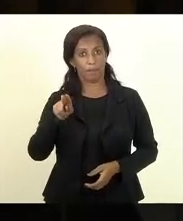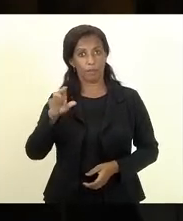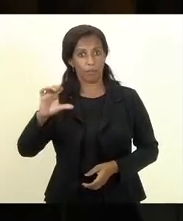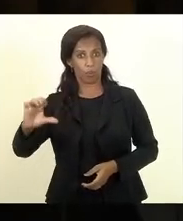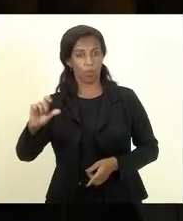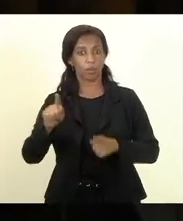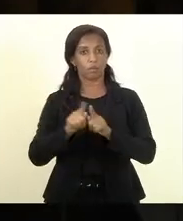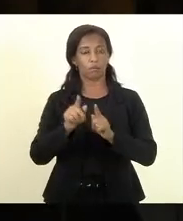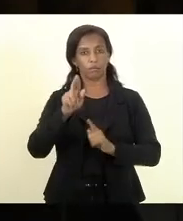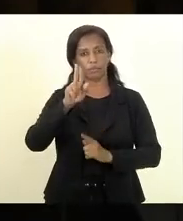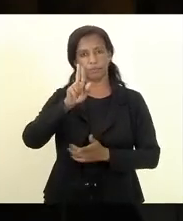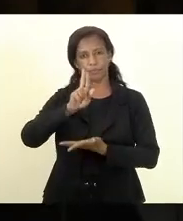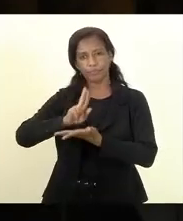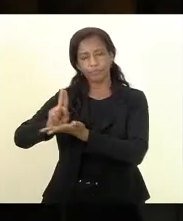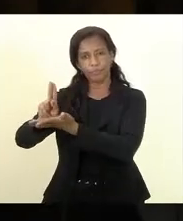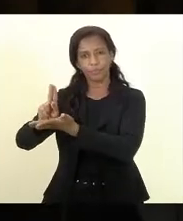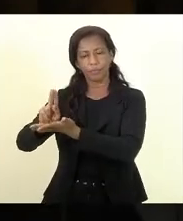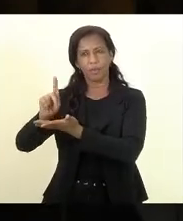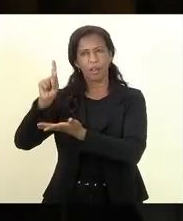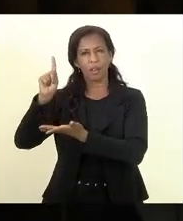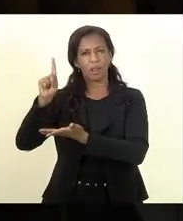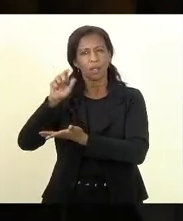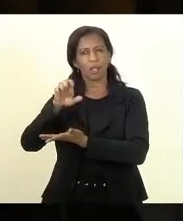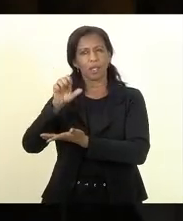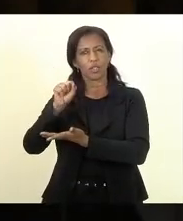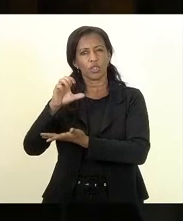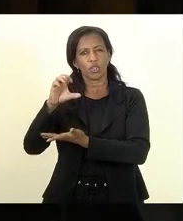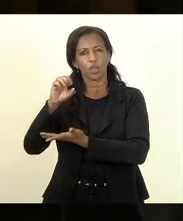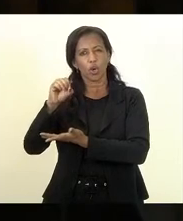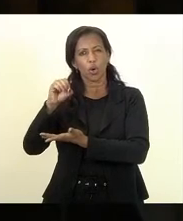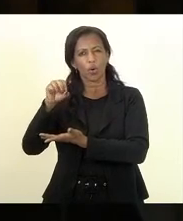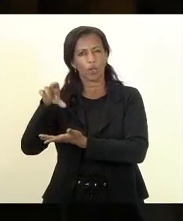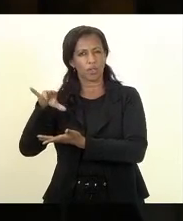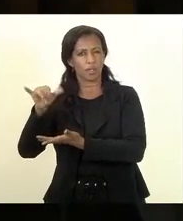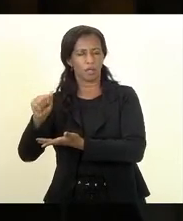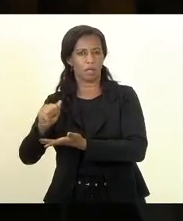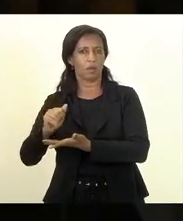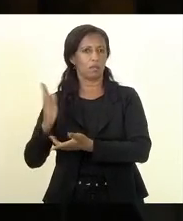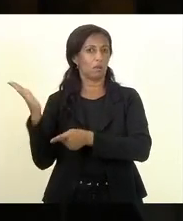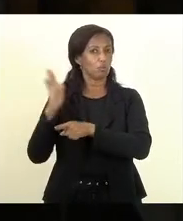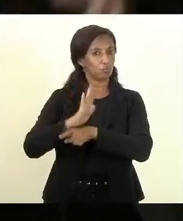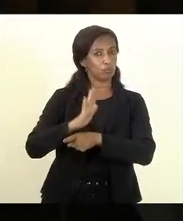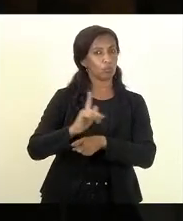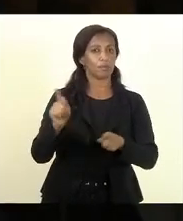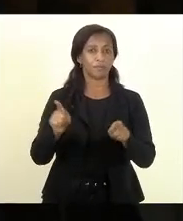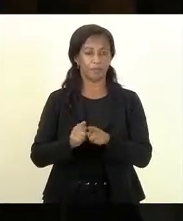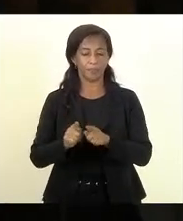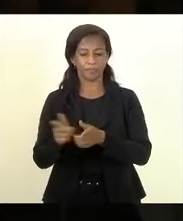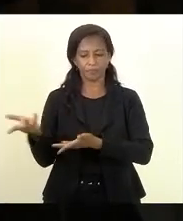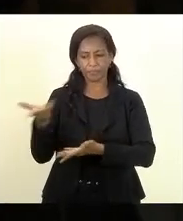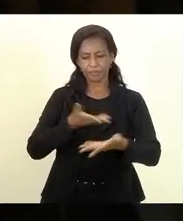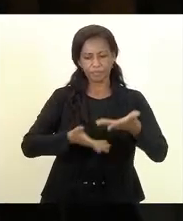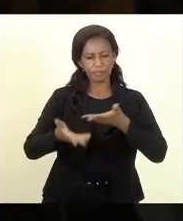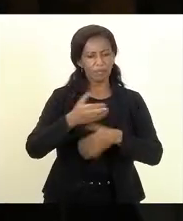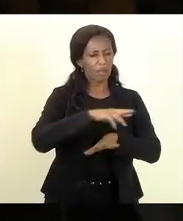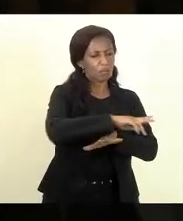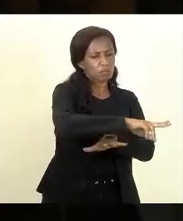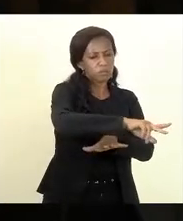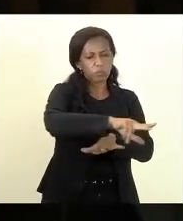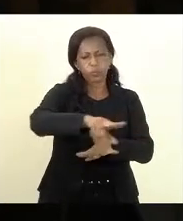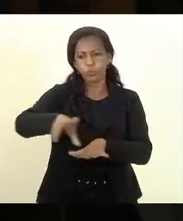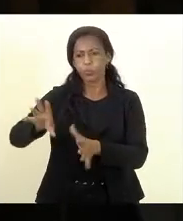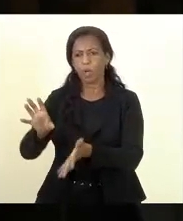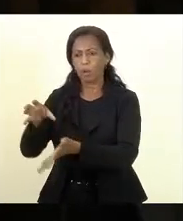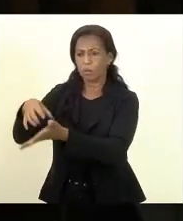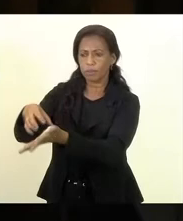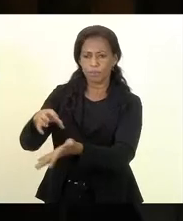Universidade de Dundee, na Escócia, que também ajudava a participar, ajudava a construir audiência, e além de vários